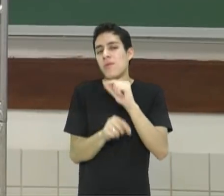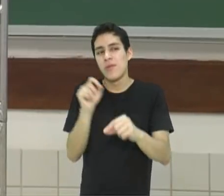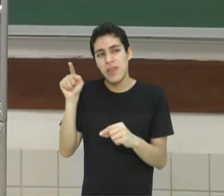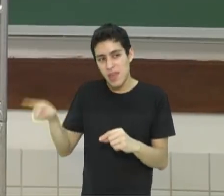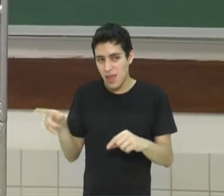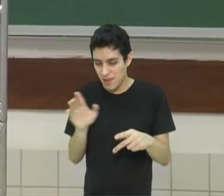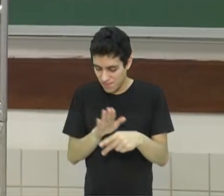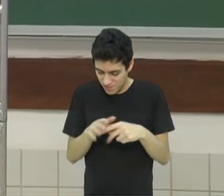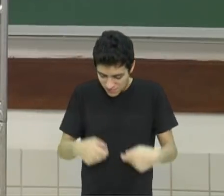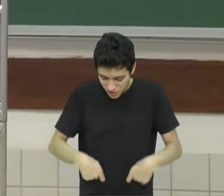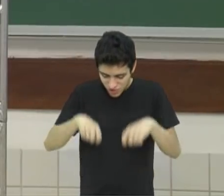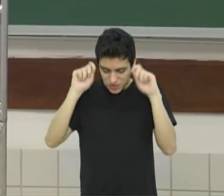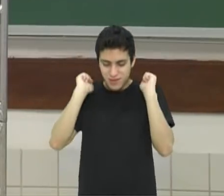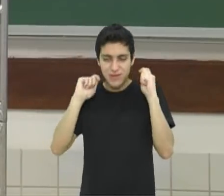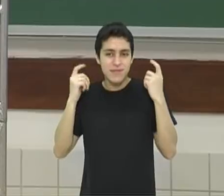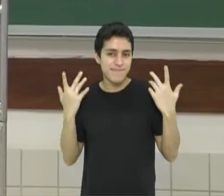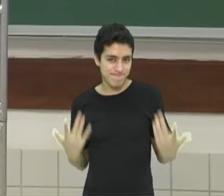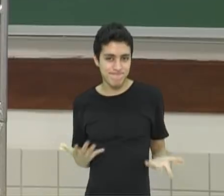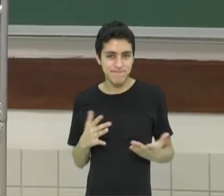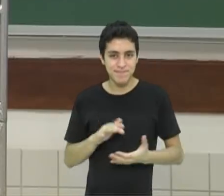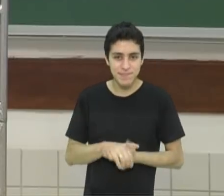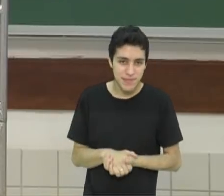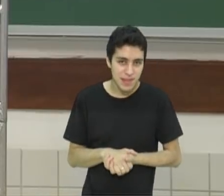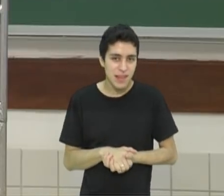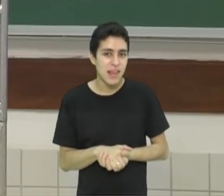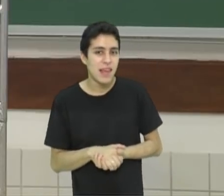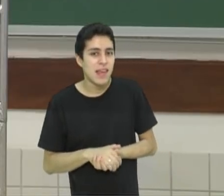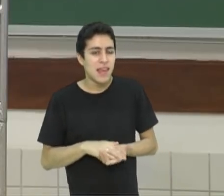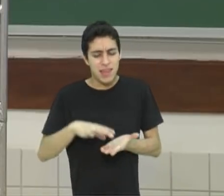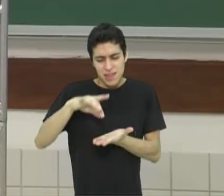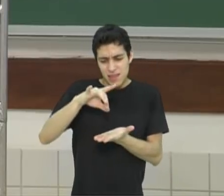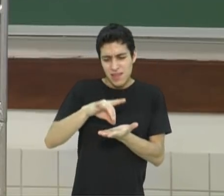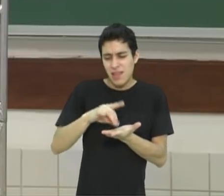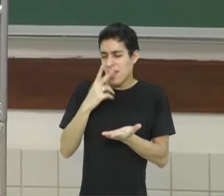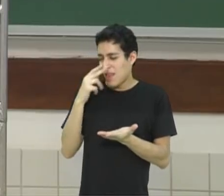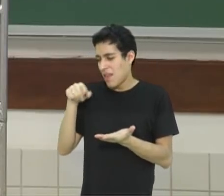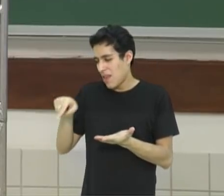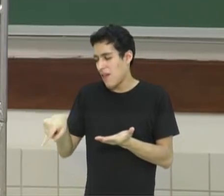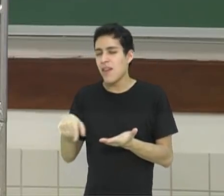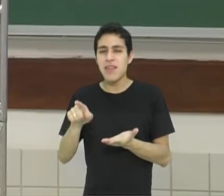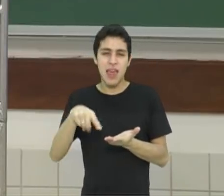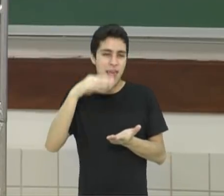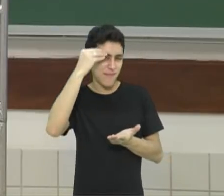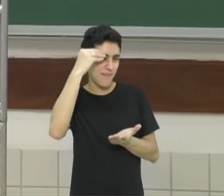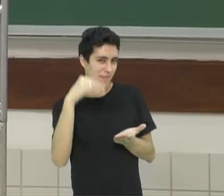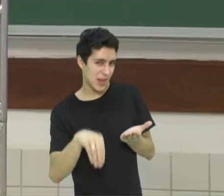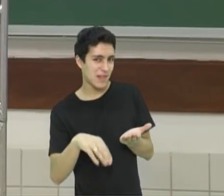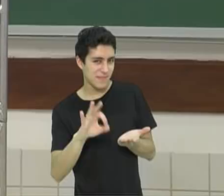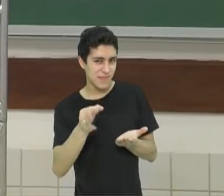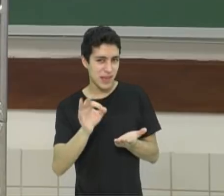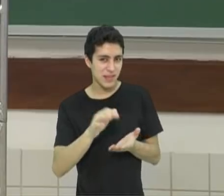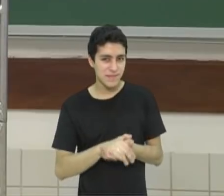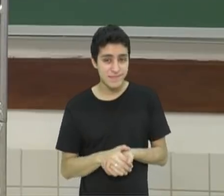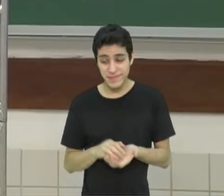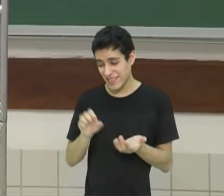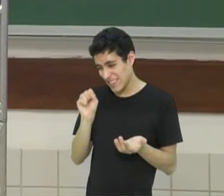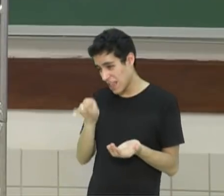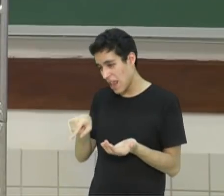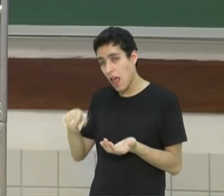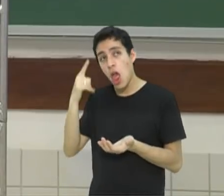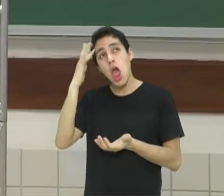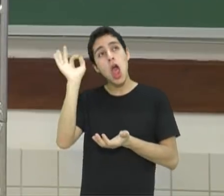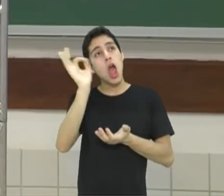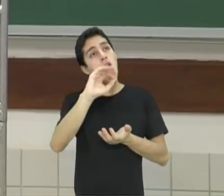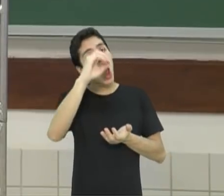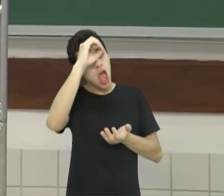ele tirar a própria roupa. Na verdade, eu acho que o Wesley estava com preguiça, não é mesmo? Será que ele não